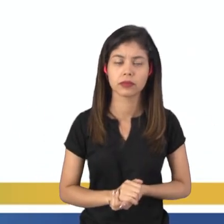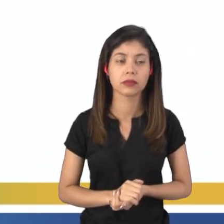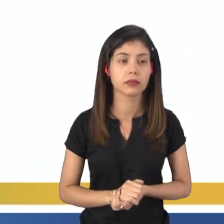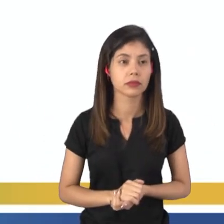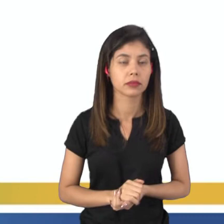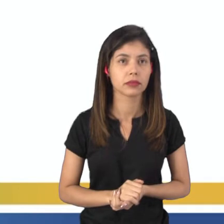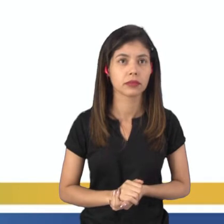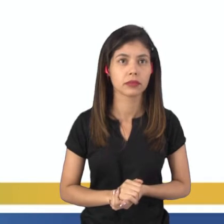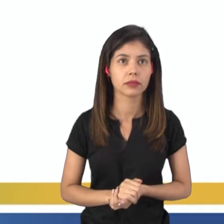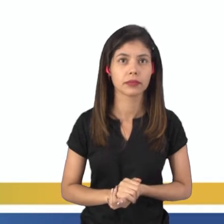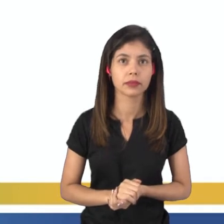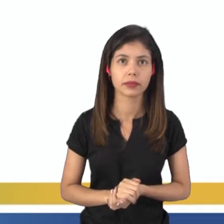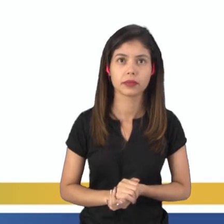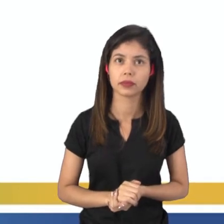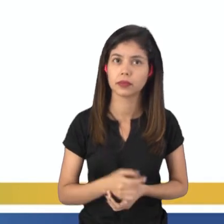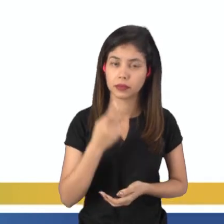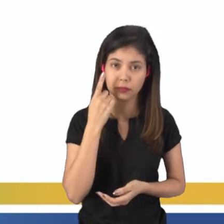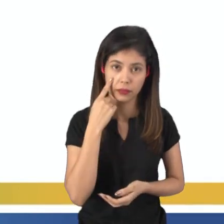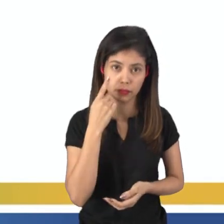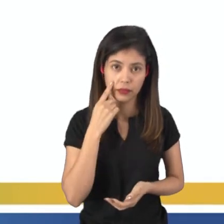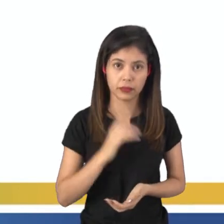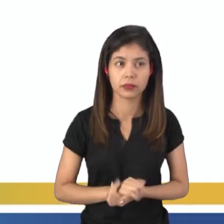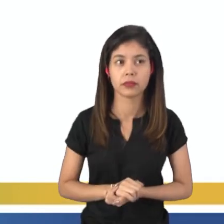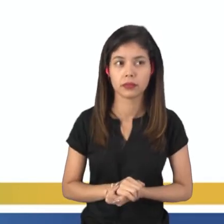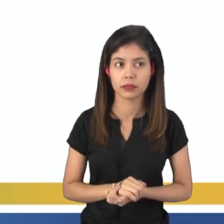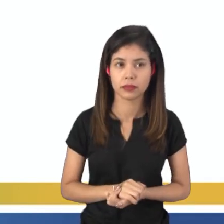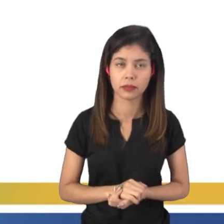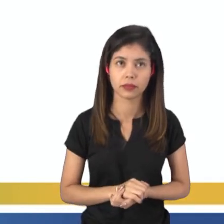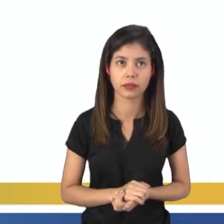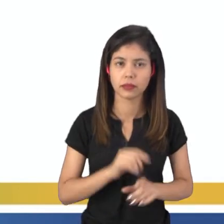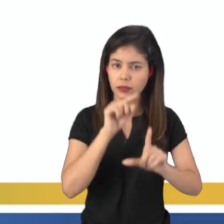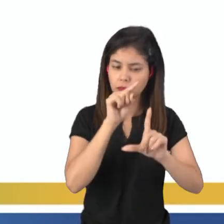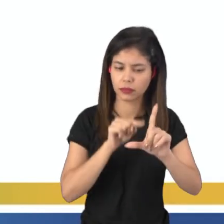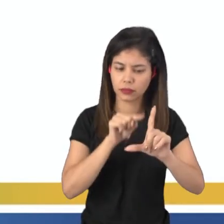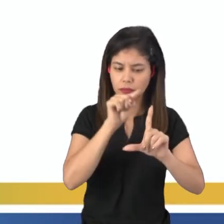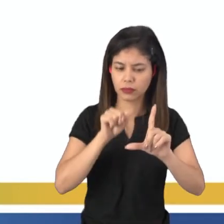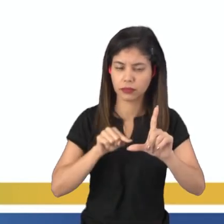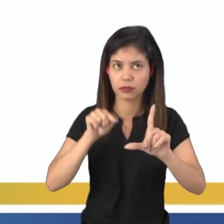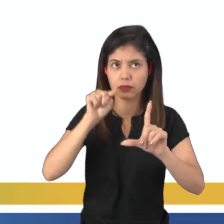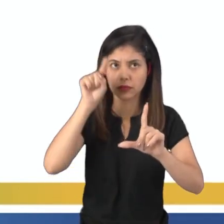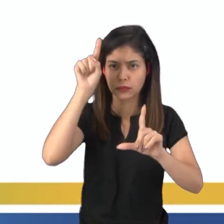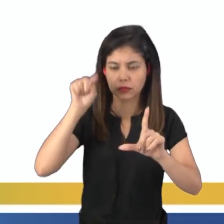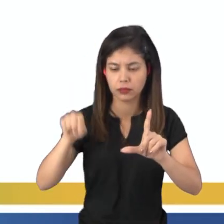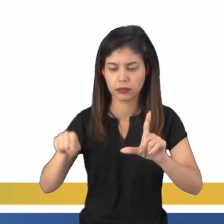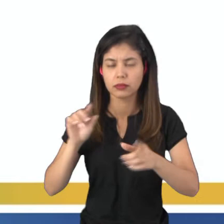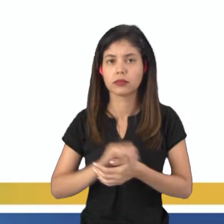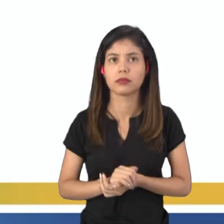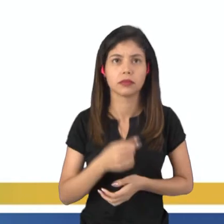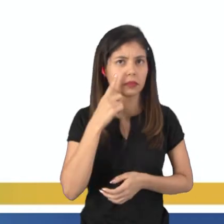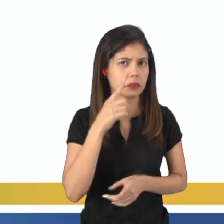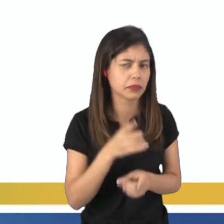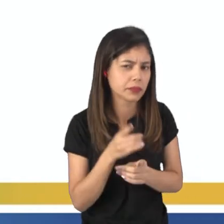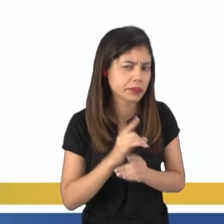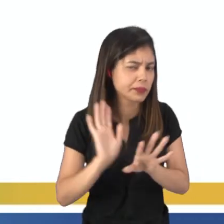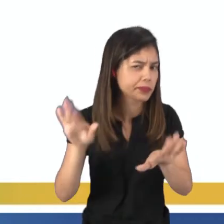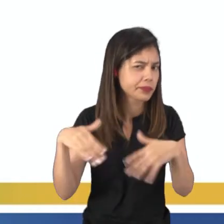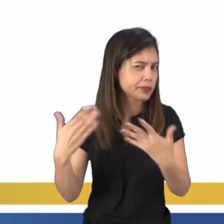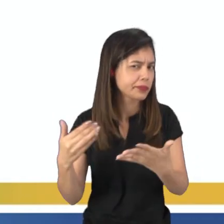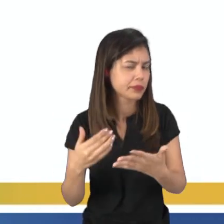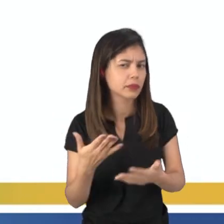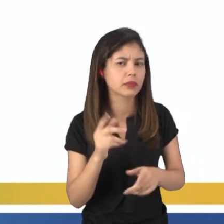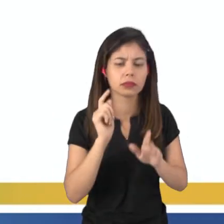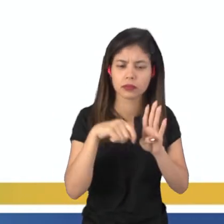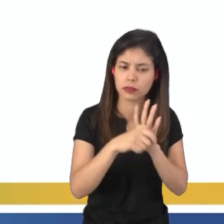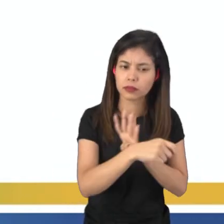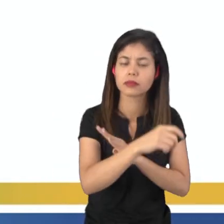gráfico aí. Esse gráfico é um gráfico em colunas, você está percebendo aí? Então, o que a gente quer descobrir? Qual foi o